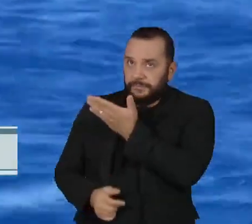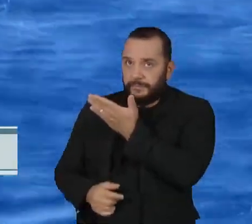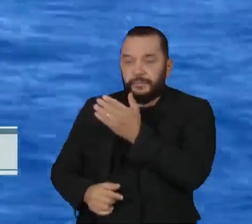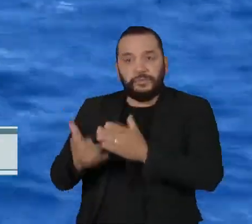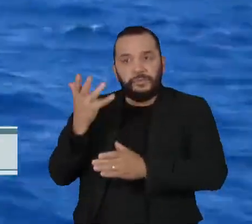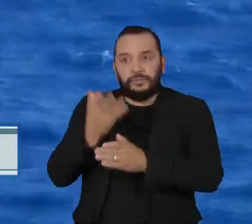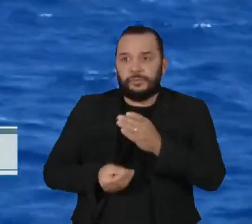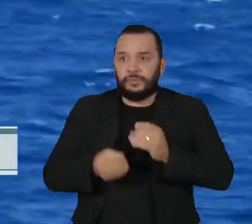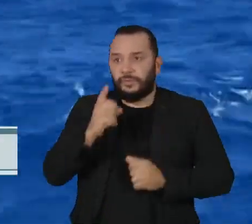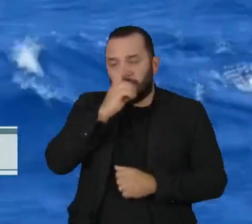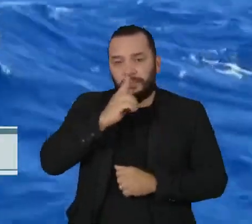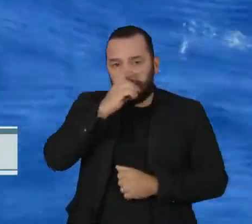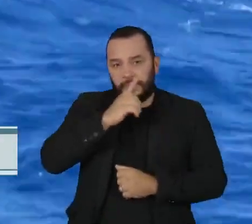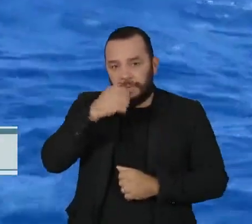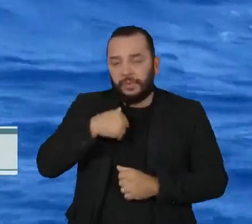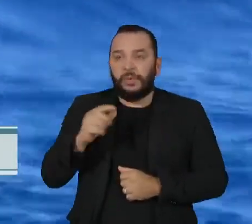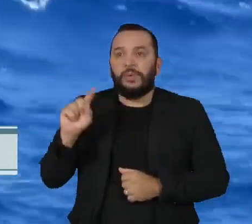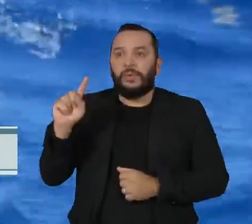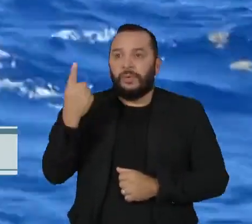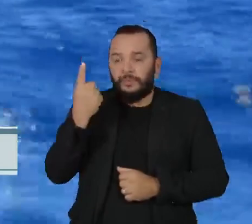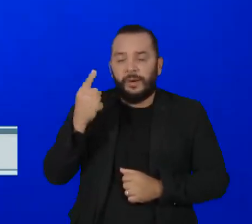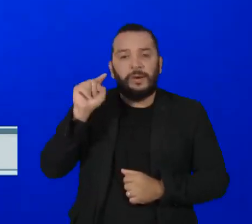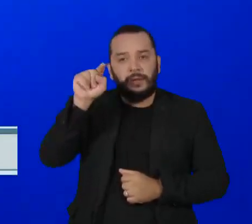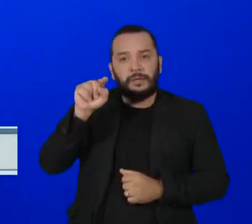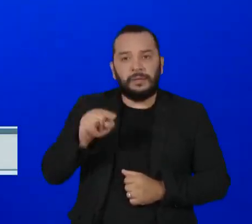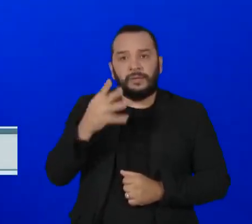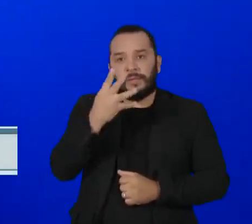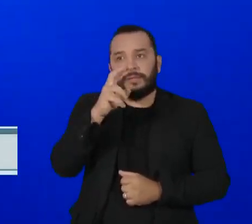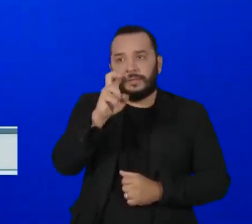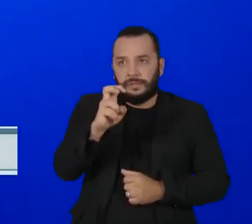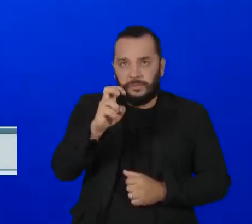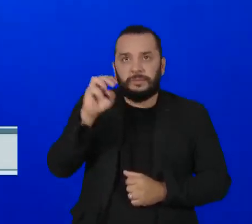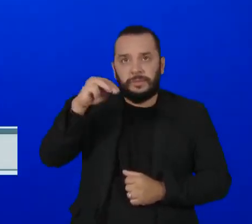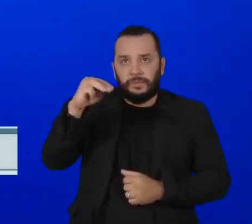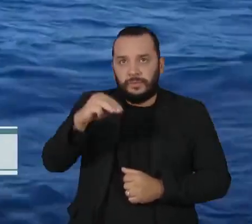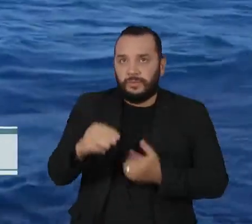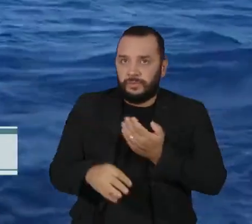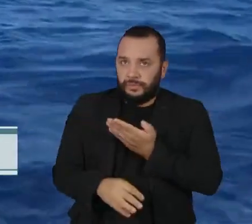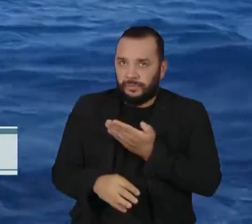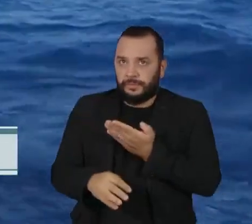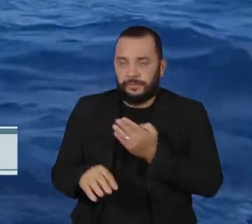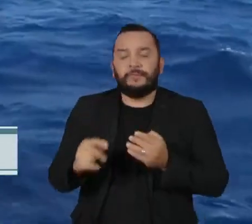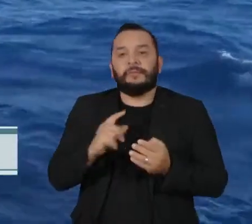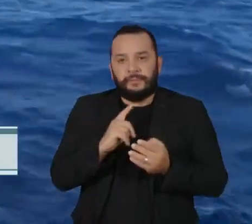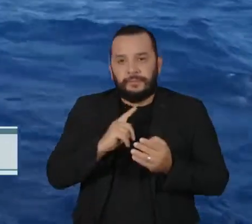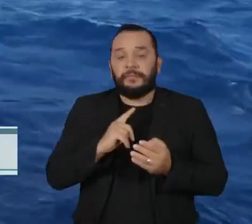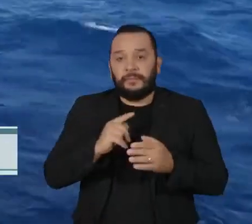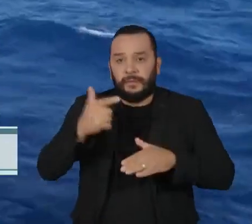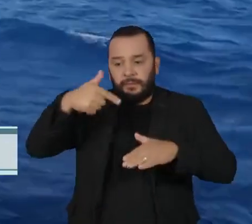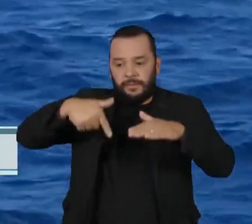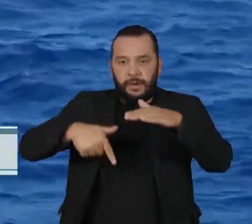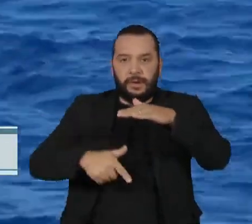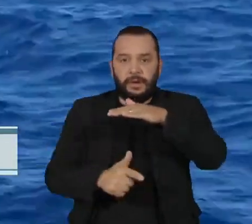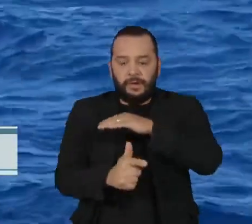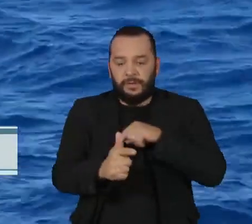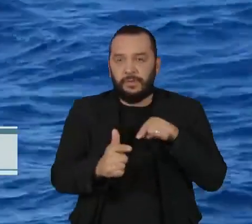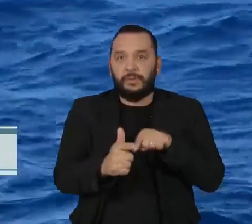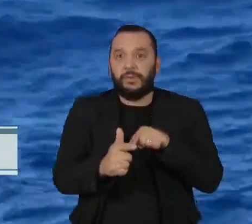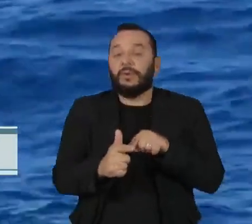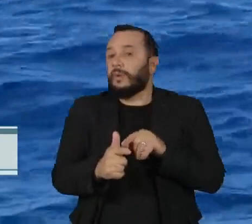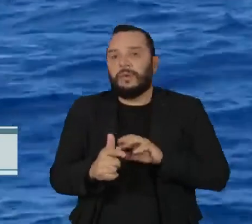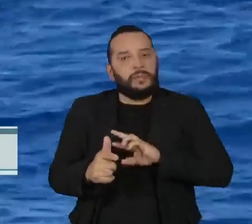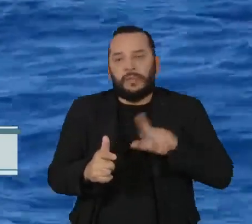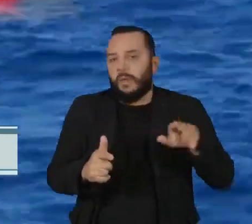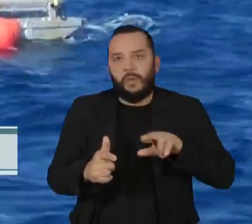no domingo uma hora e 45 minutos depois de mergulhar a embarcação não é autônoma como um submarino